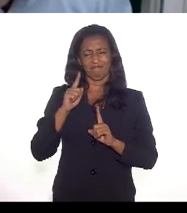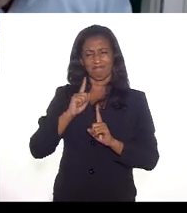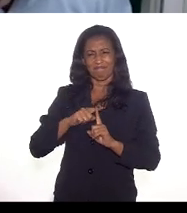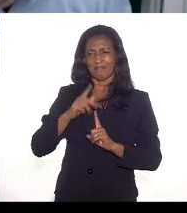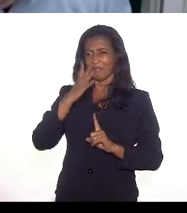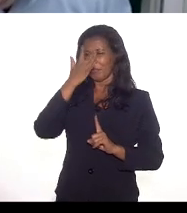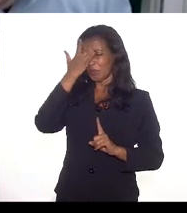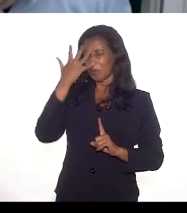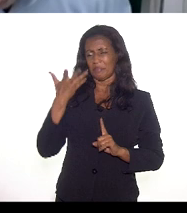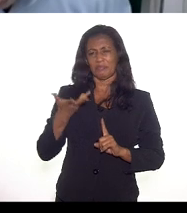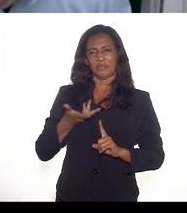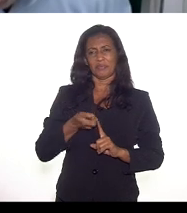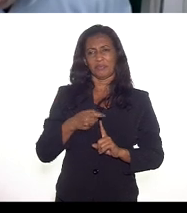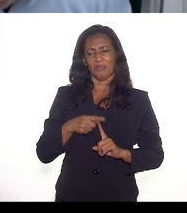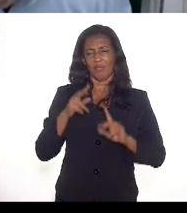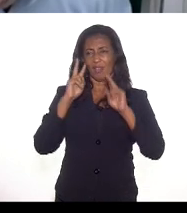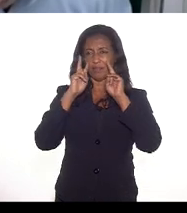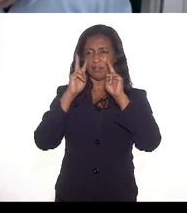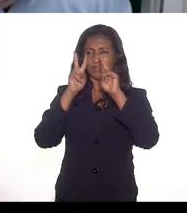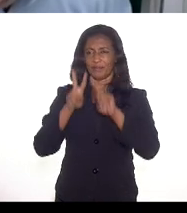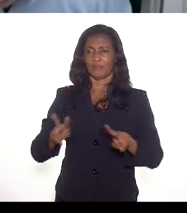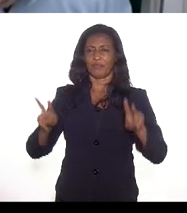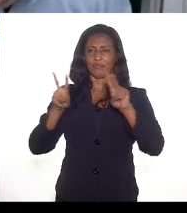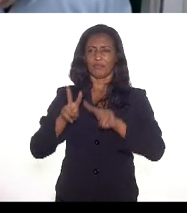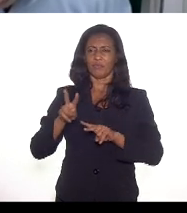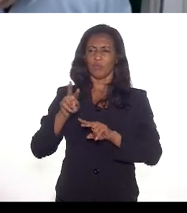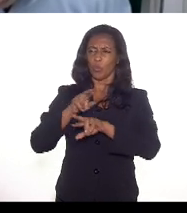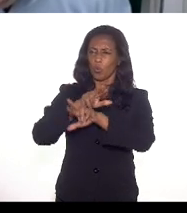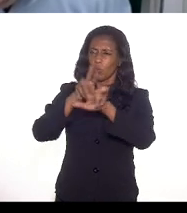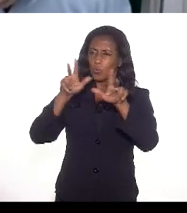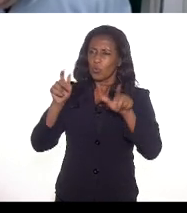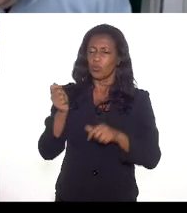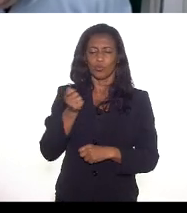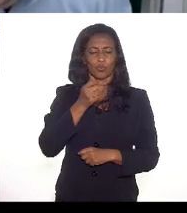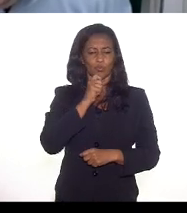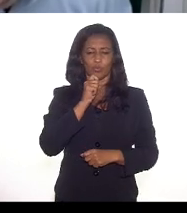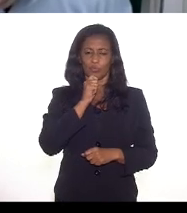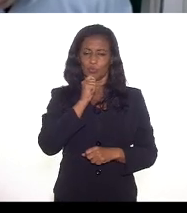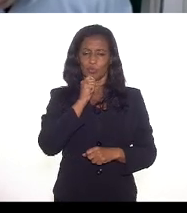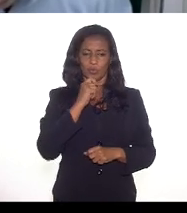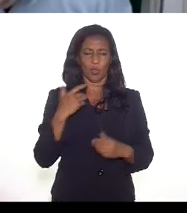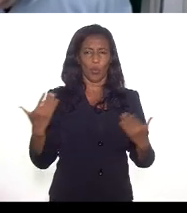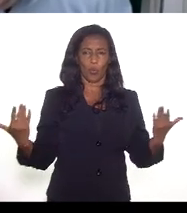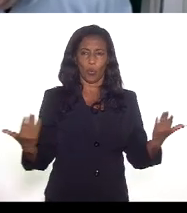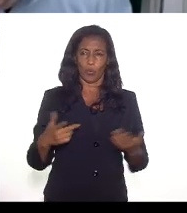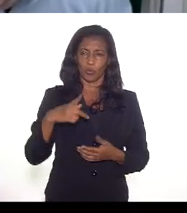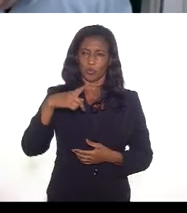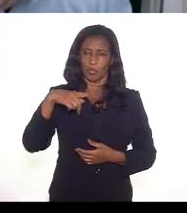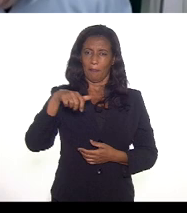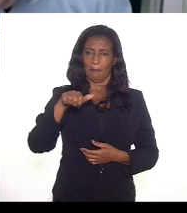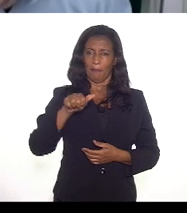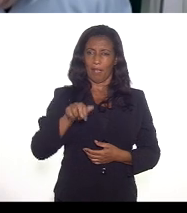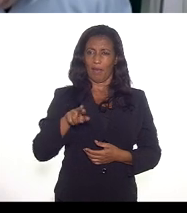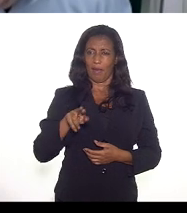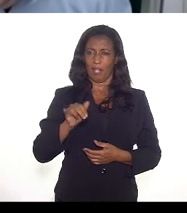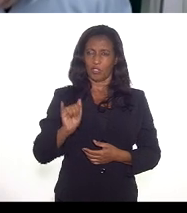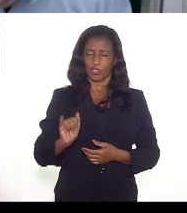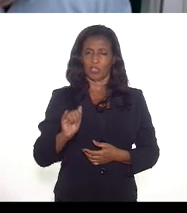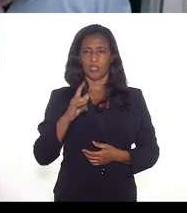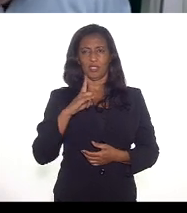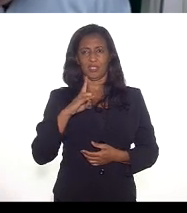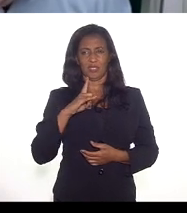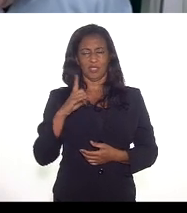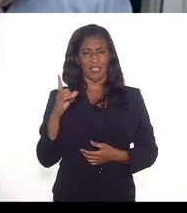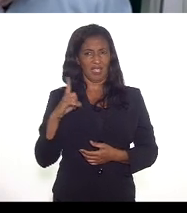ímpar, com uma visão que muitos não tinham. Se hoje Paraty tem a Flip, foi trabalho